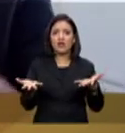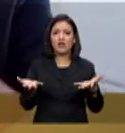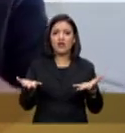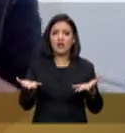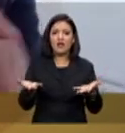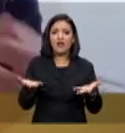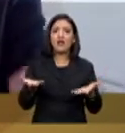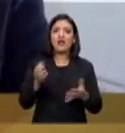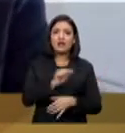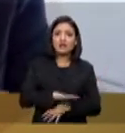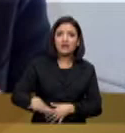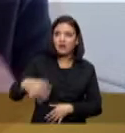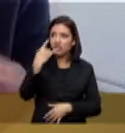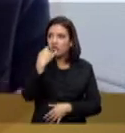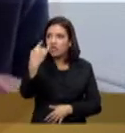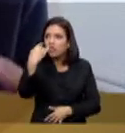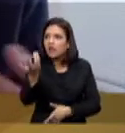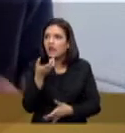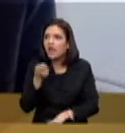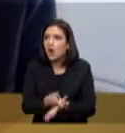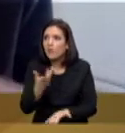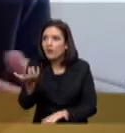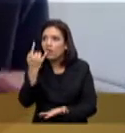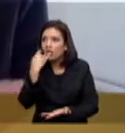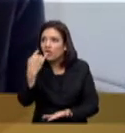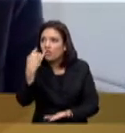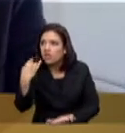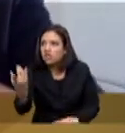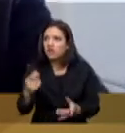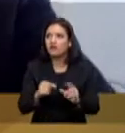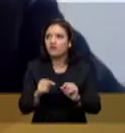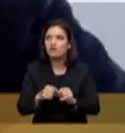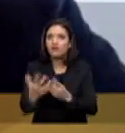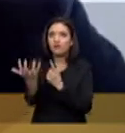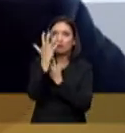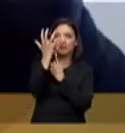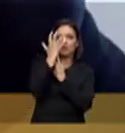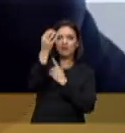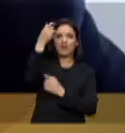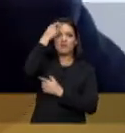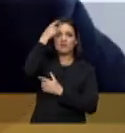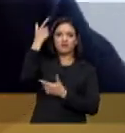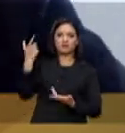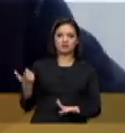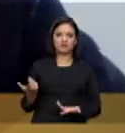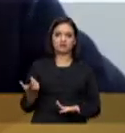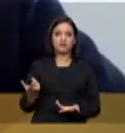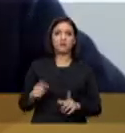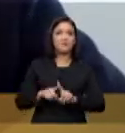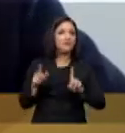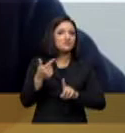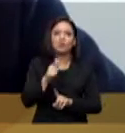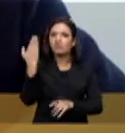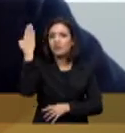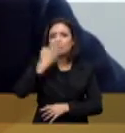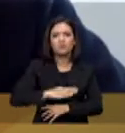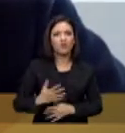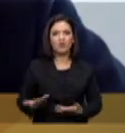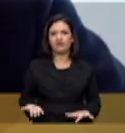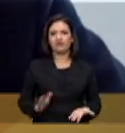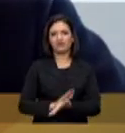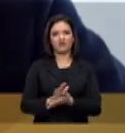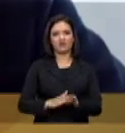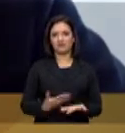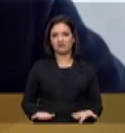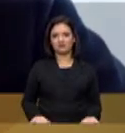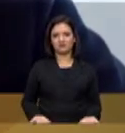delas que elas têm que comprar e consumir, e aí isso gera erotização, gera obesidade, sem qualquer prova, diga-se de passagem.